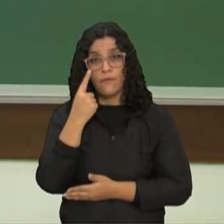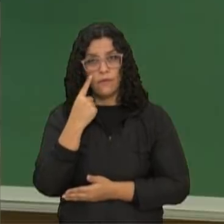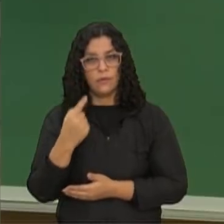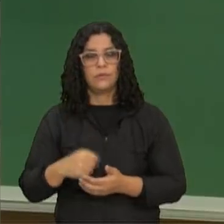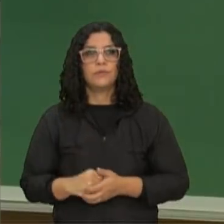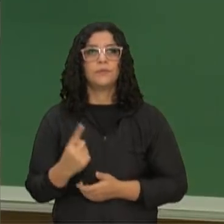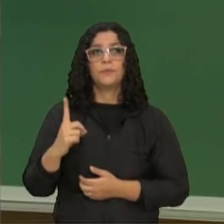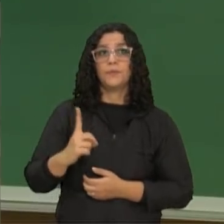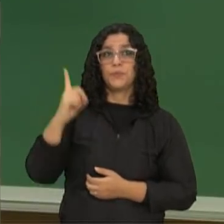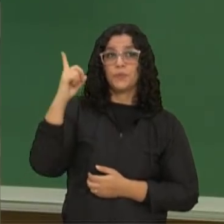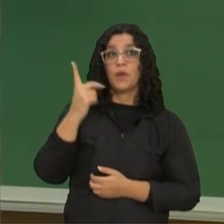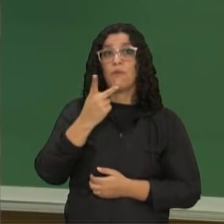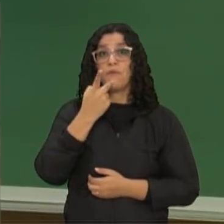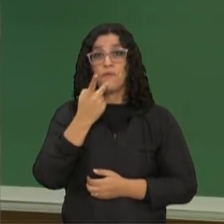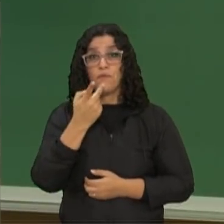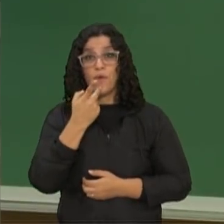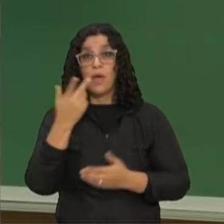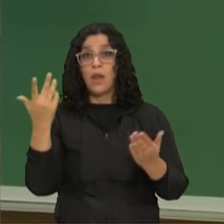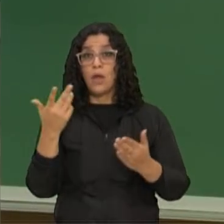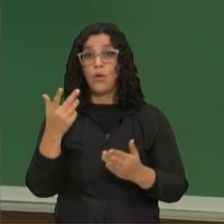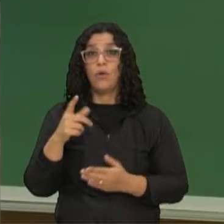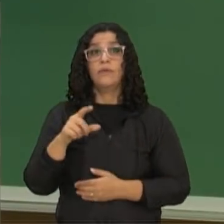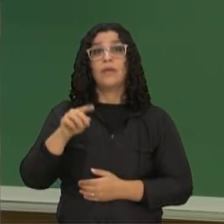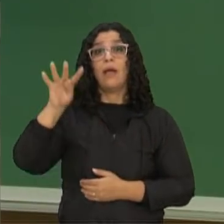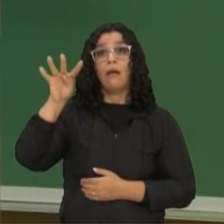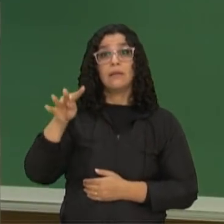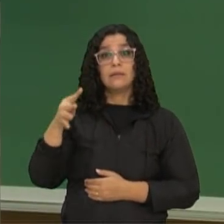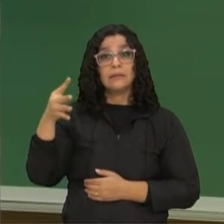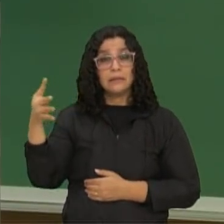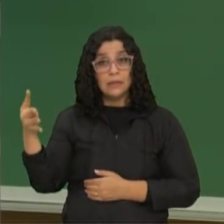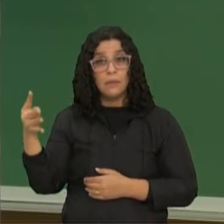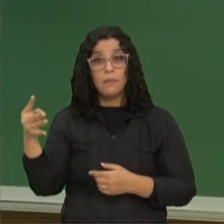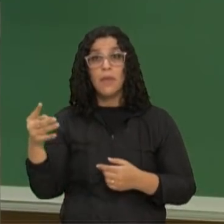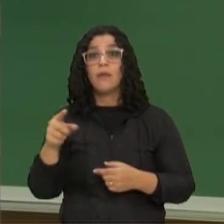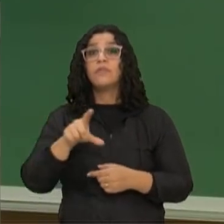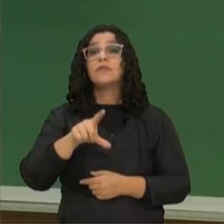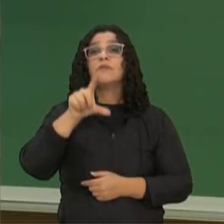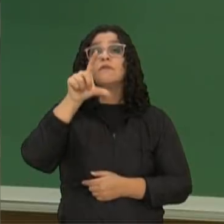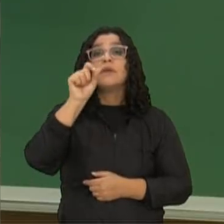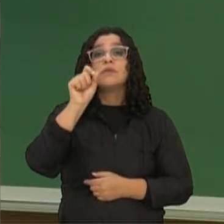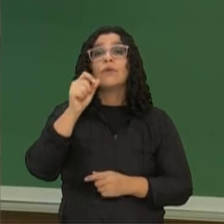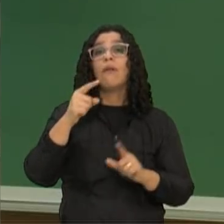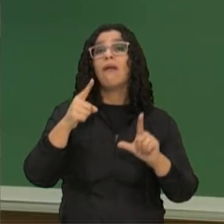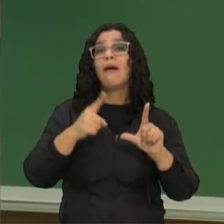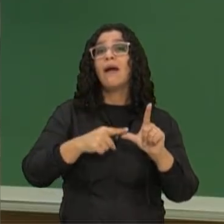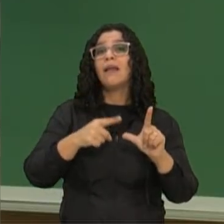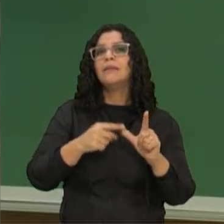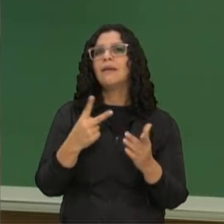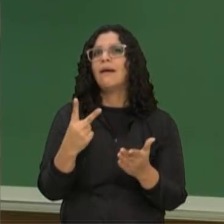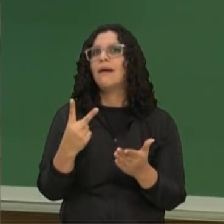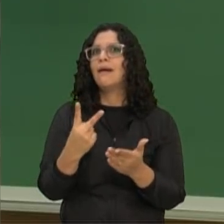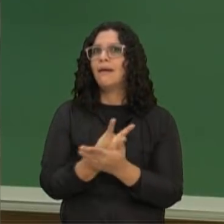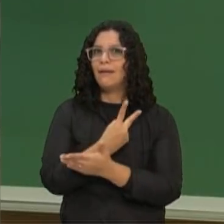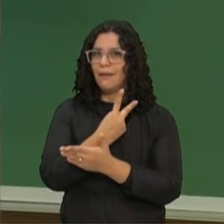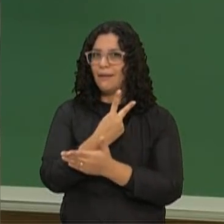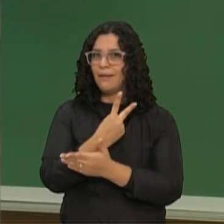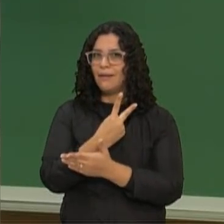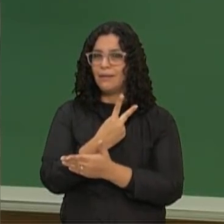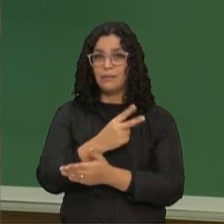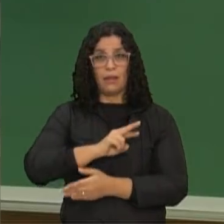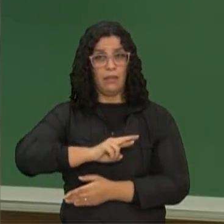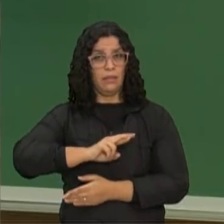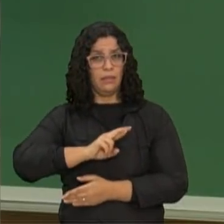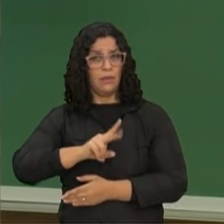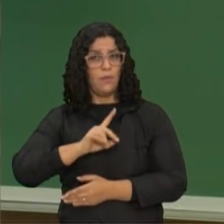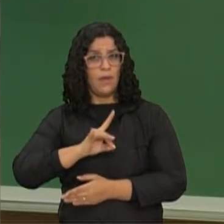tela. Olha o que ele pede ali, marque na tabela ao lado a proposição falsa. É tão normal, tão comum você marcar o que